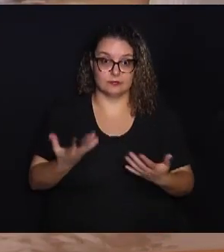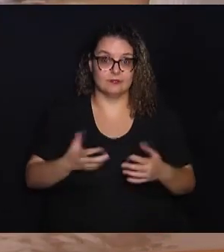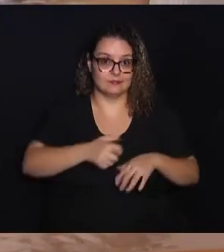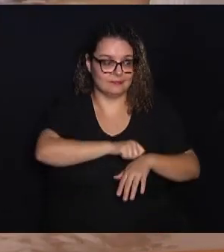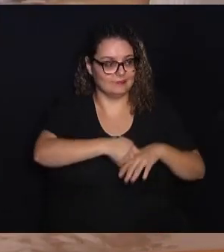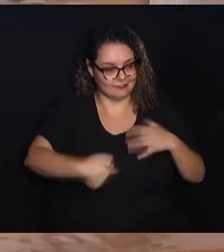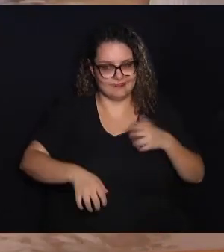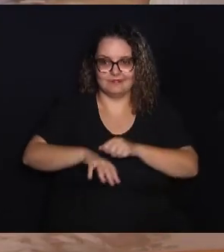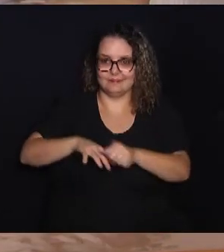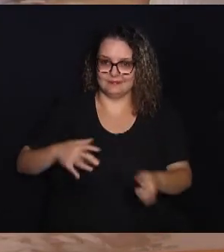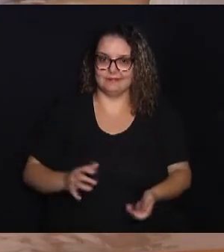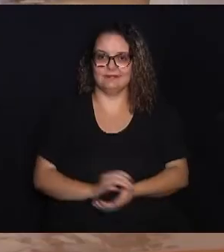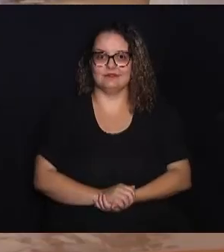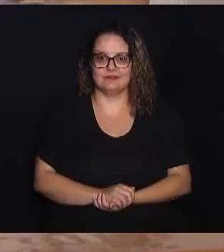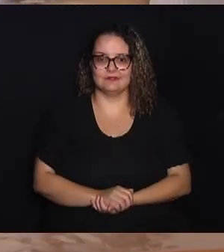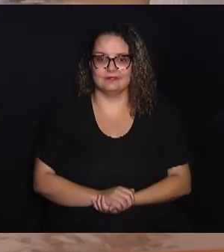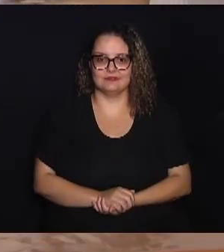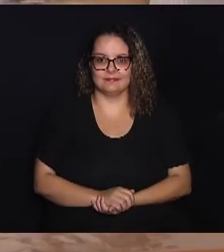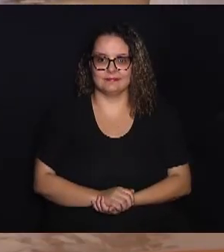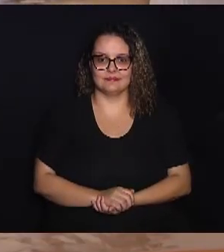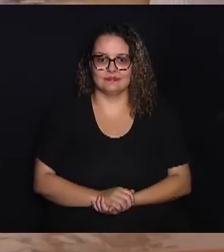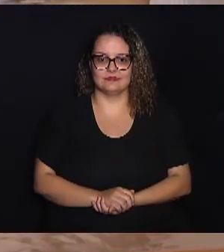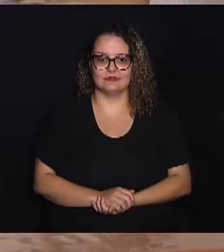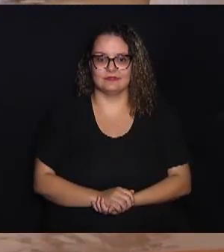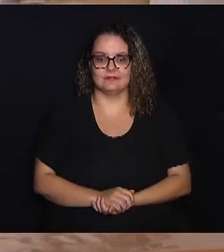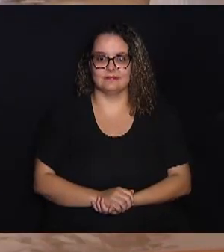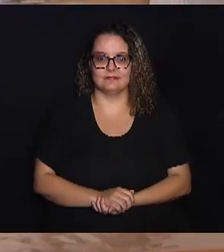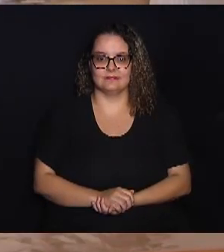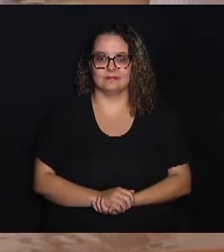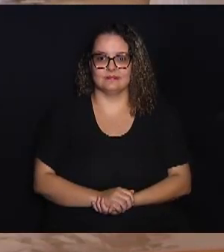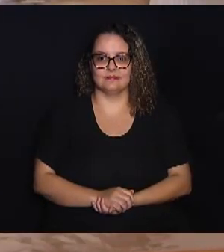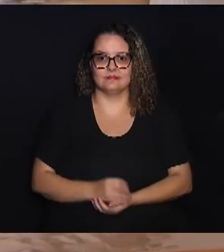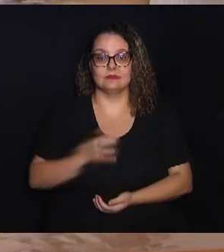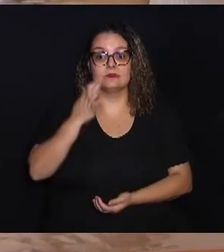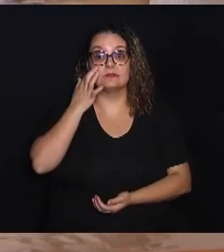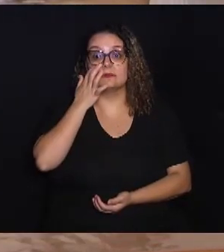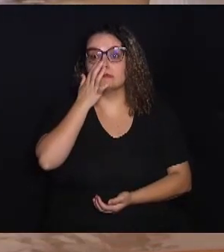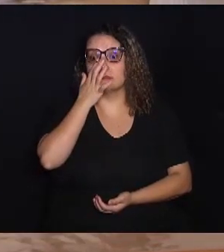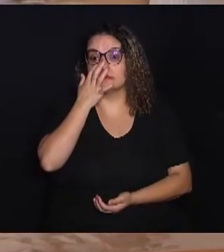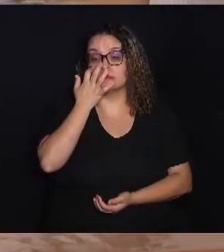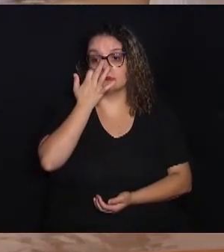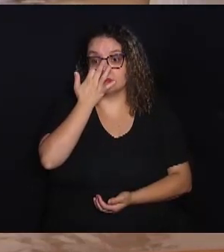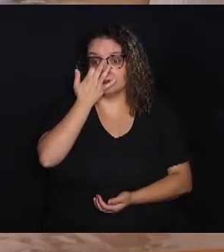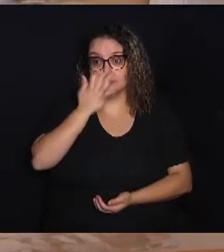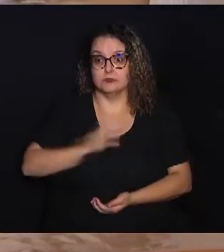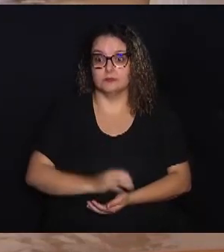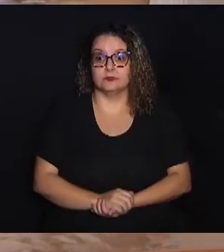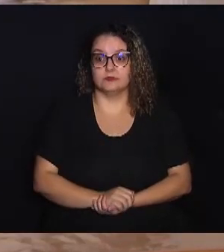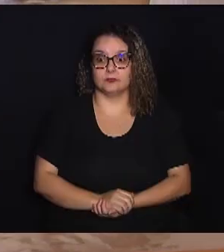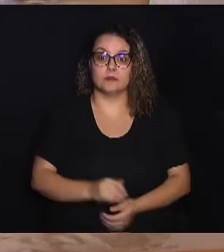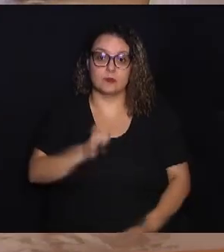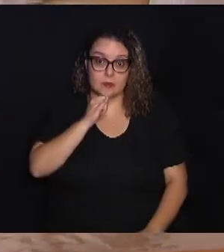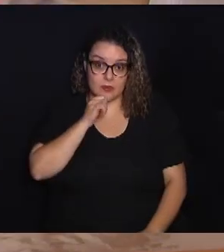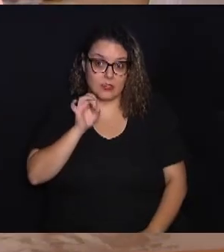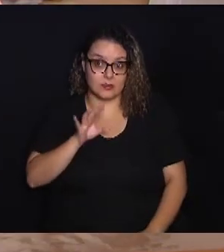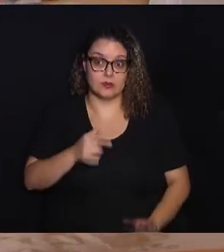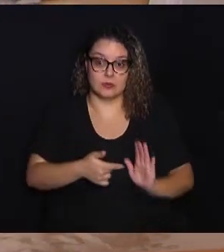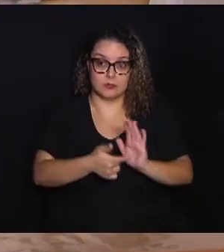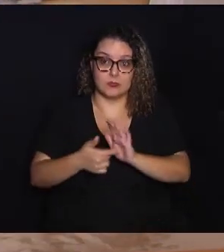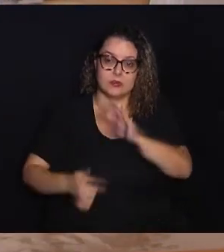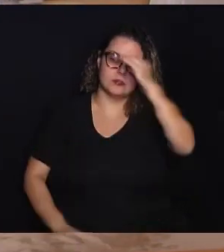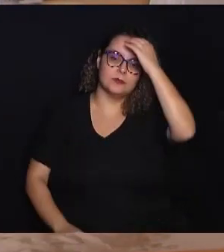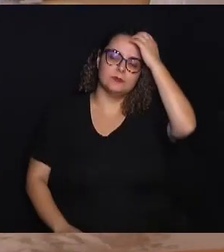chegue numa terceira cor. Você pode misturar quantas cores você quiser. Então, essa aqui deu errada, eu vou continuar